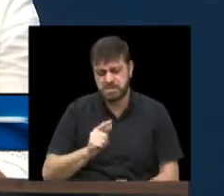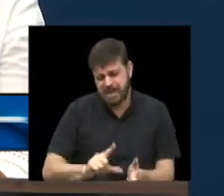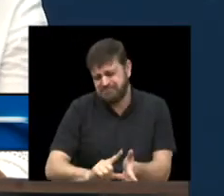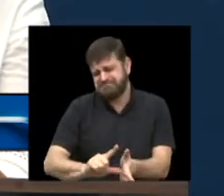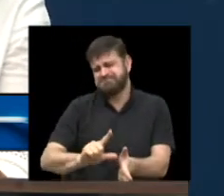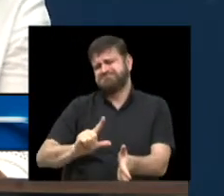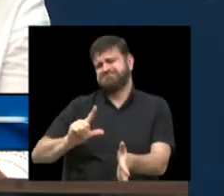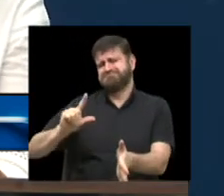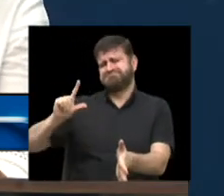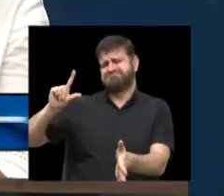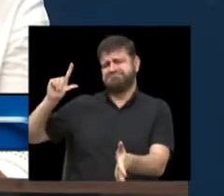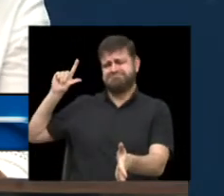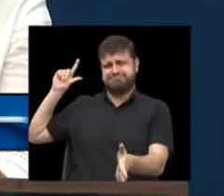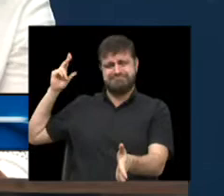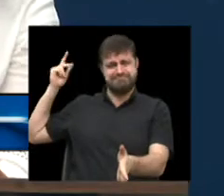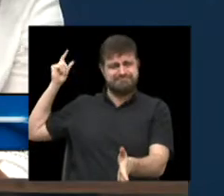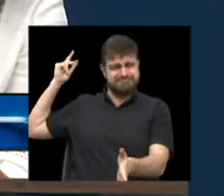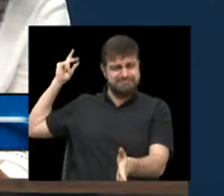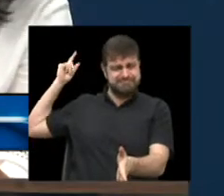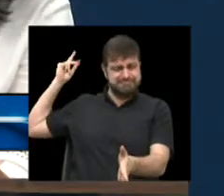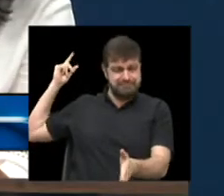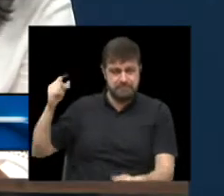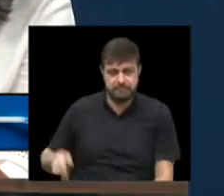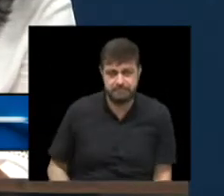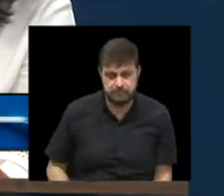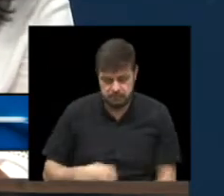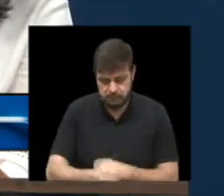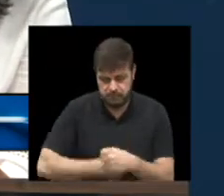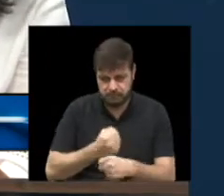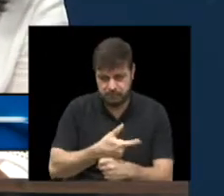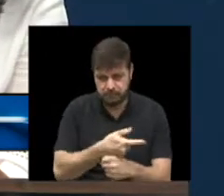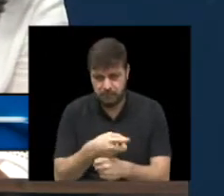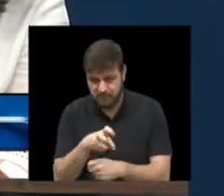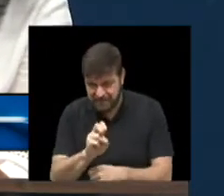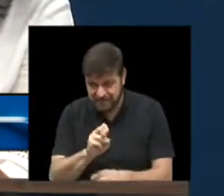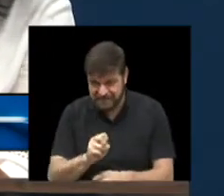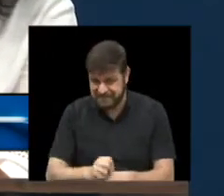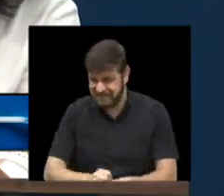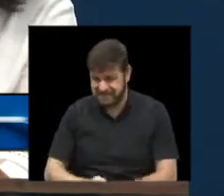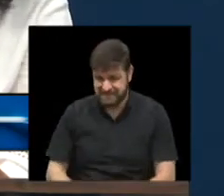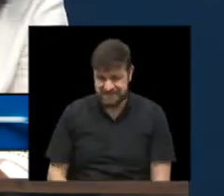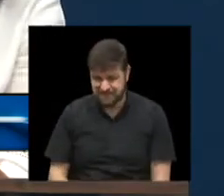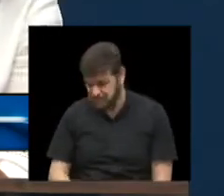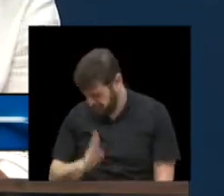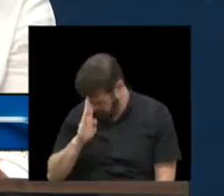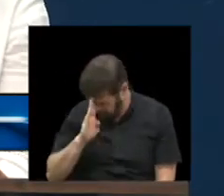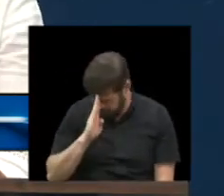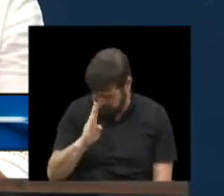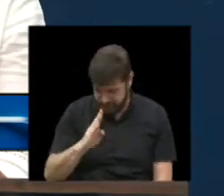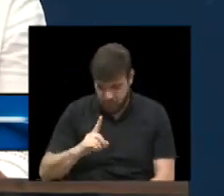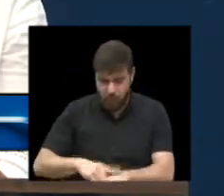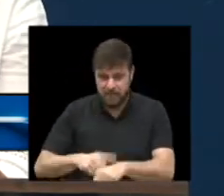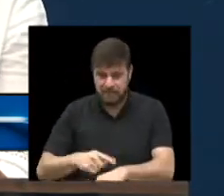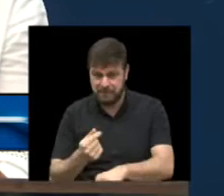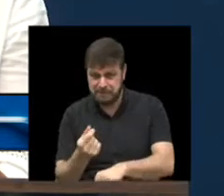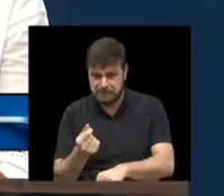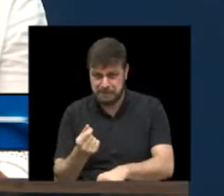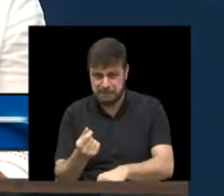à crise econômica. Em 2015, no auge da crise, o prefeito apresentou um projeto que dava